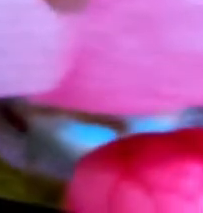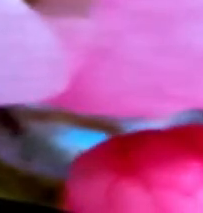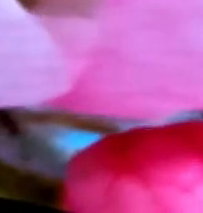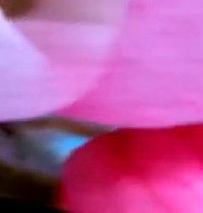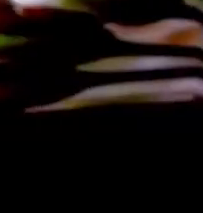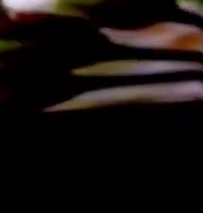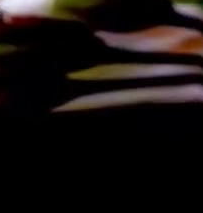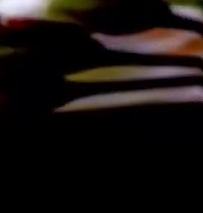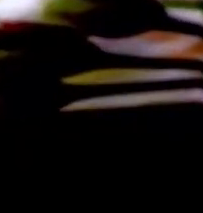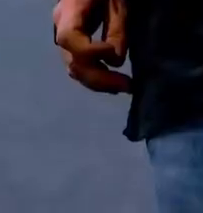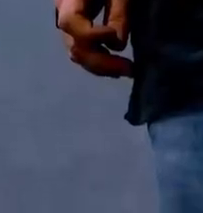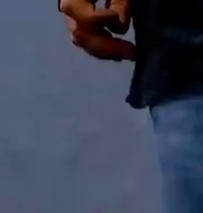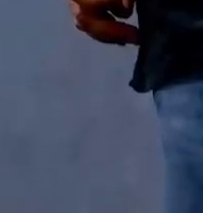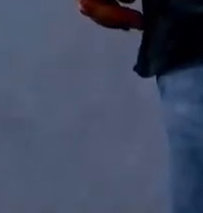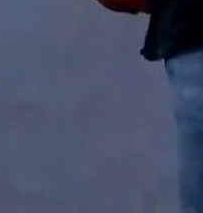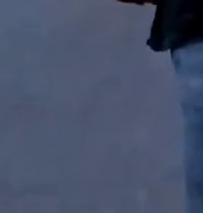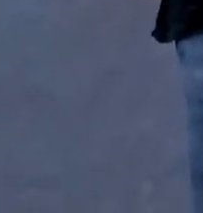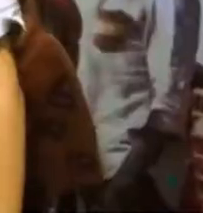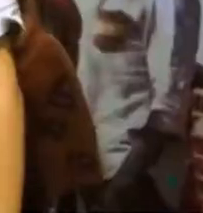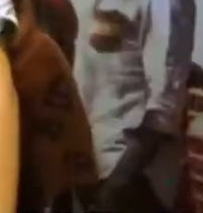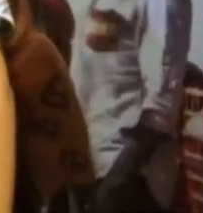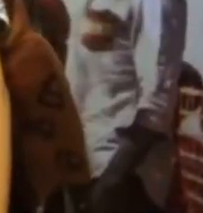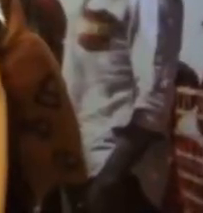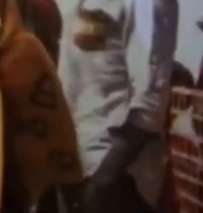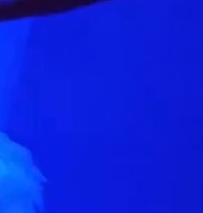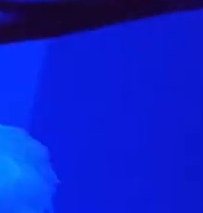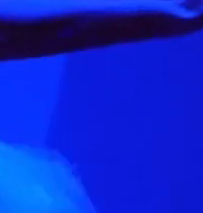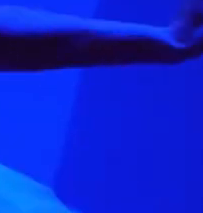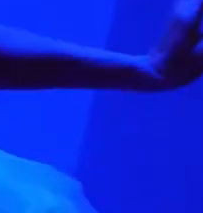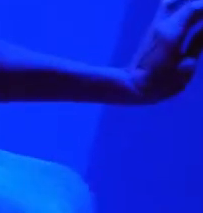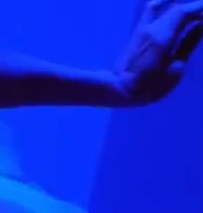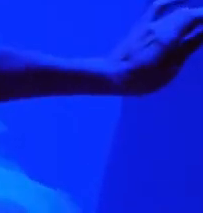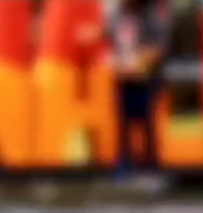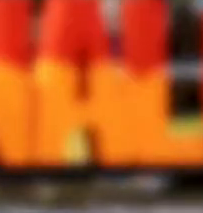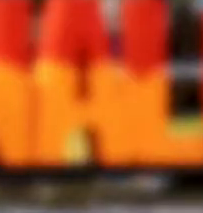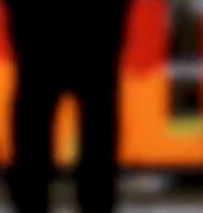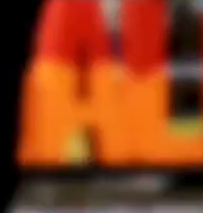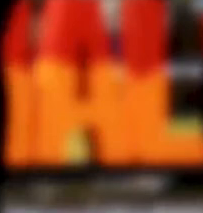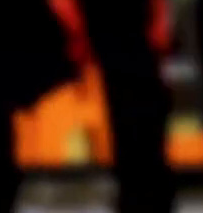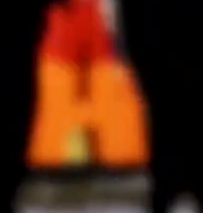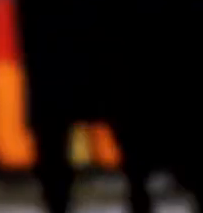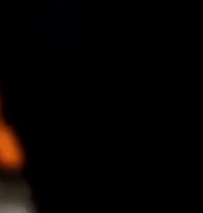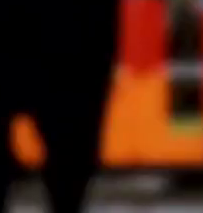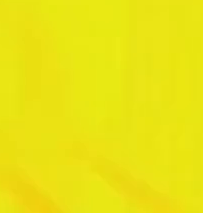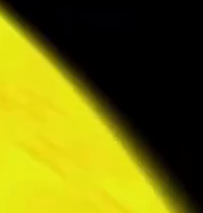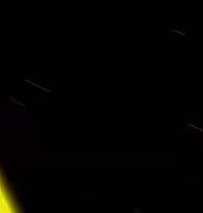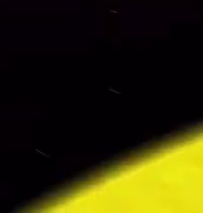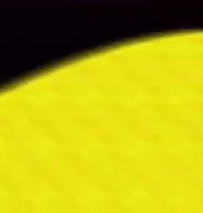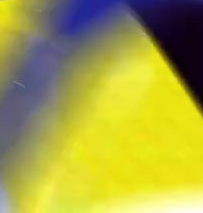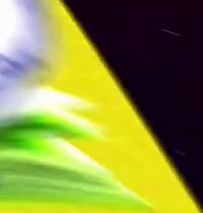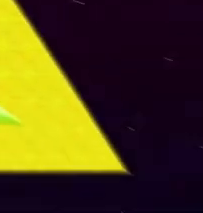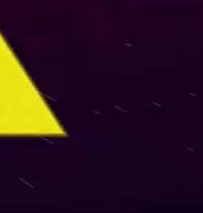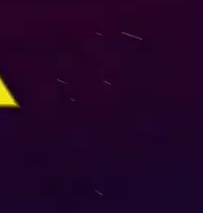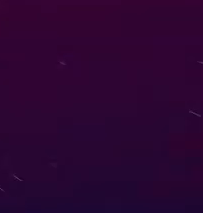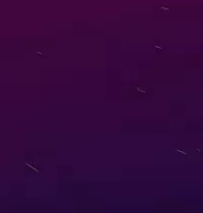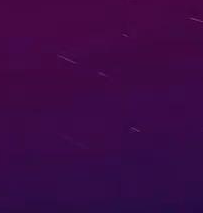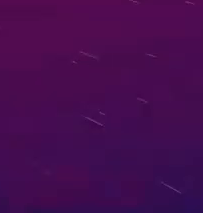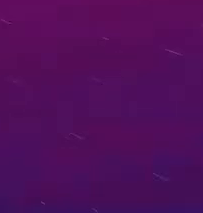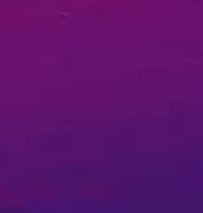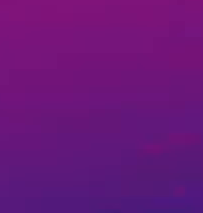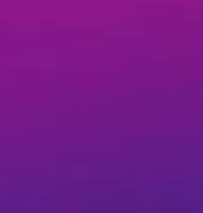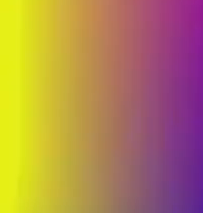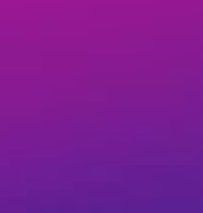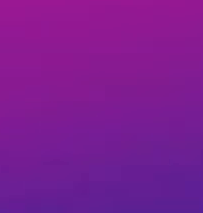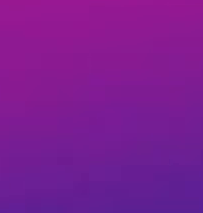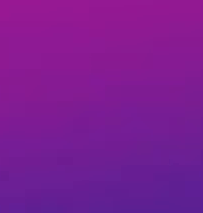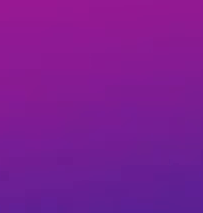a edição especial de 40 anos da Bienal viu irá pensar Suas Emoções Bienal do Livro